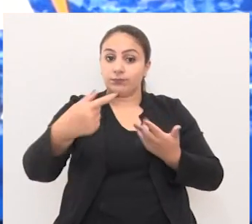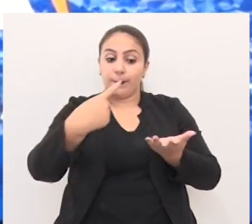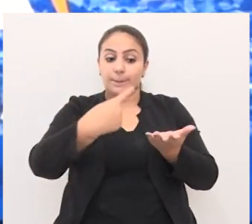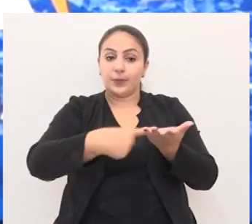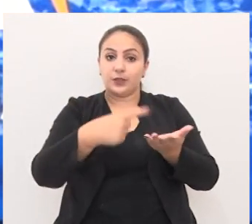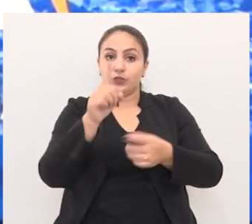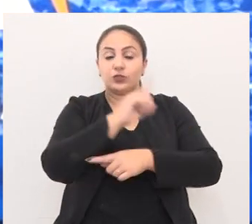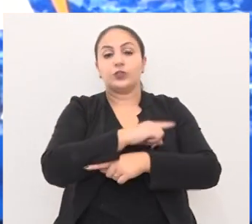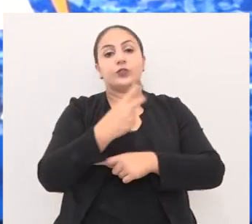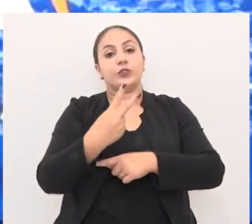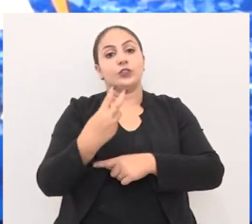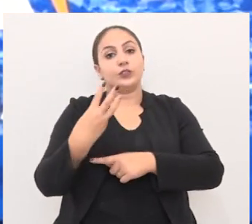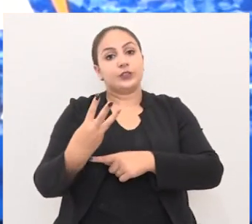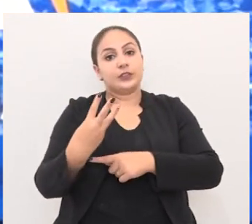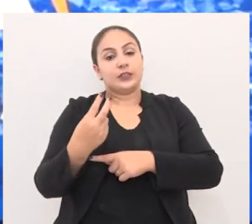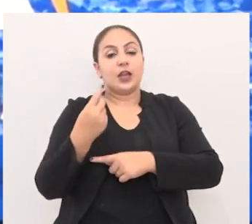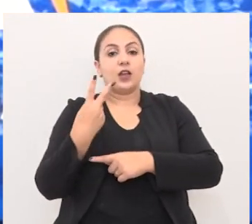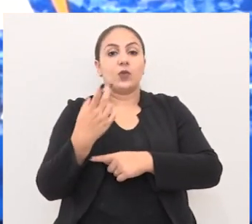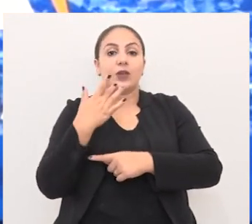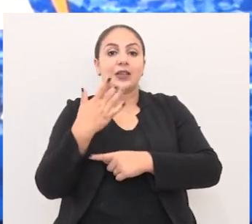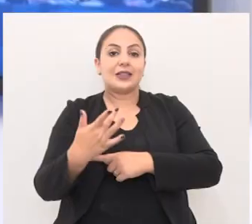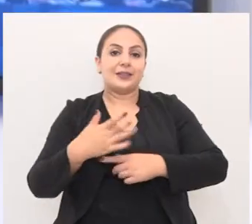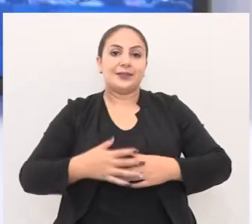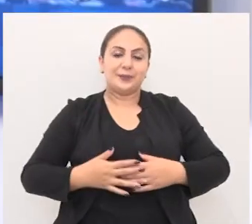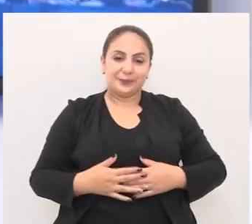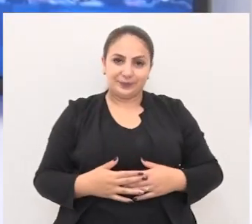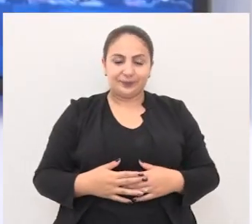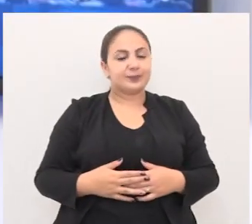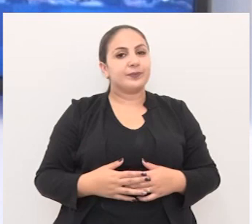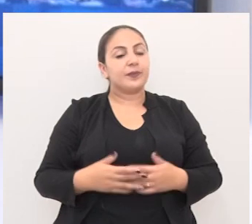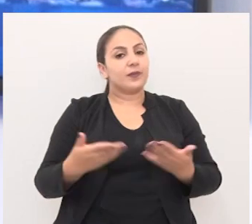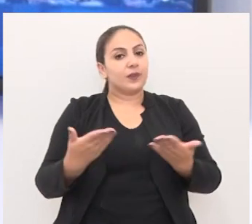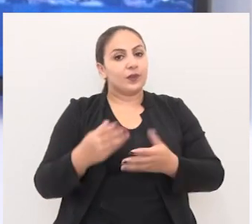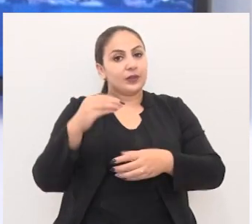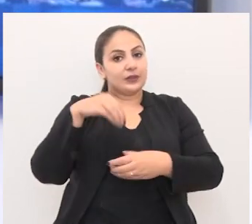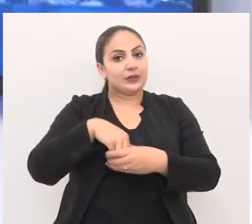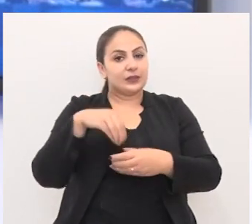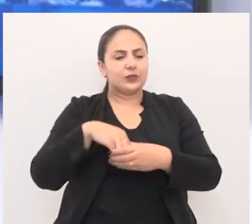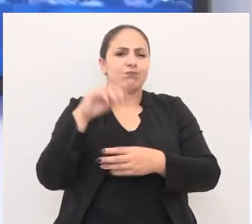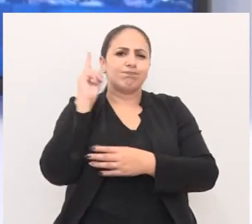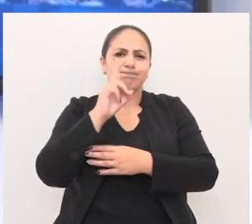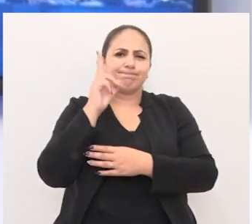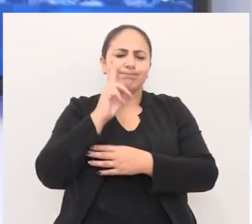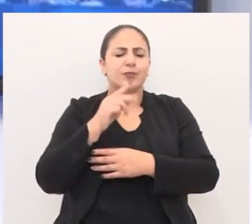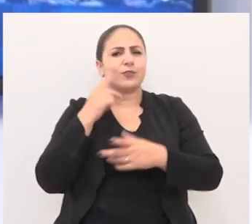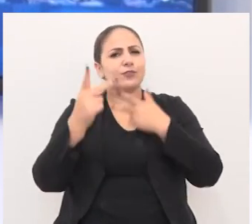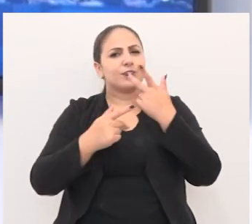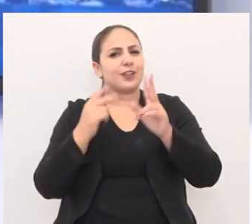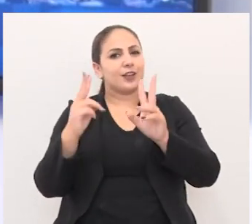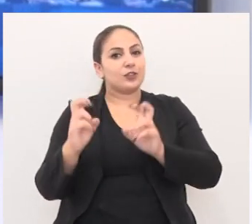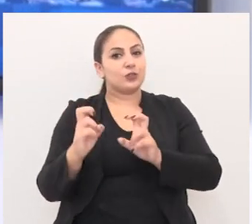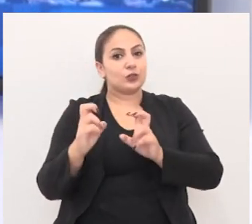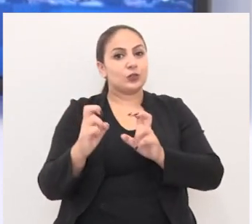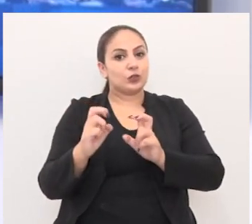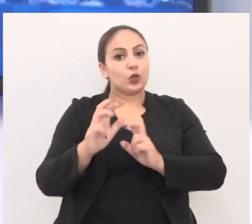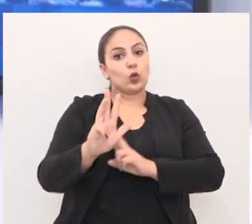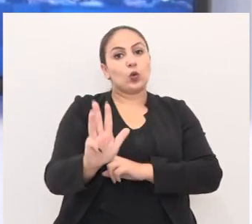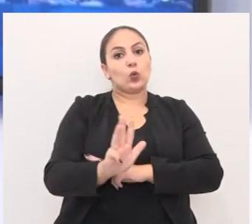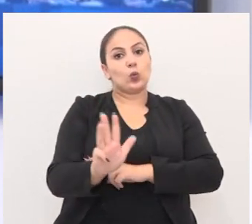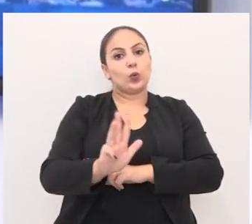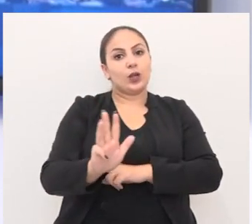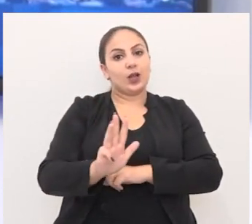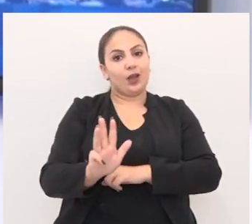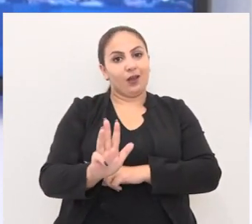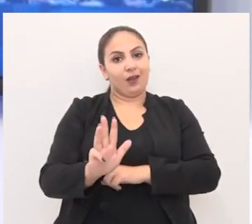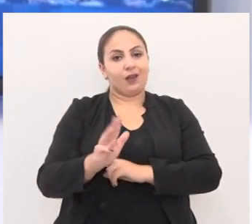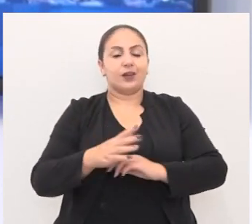dia 23, às 2 horas da tarde. E agora, dentro da retrospectiva, vamos falar de Luiz Inácio Lula